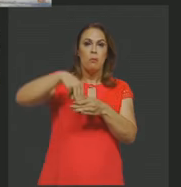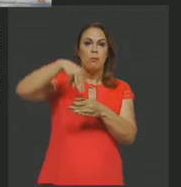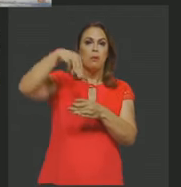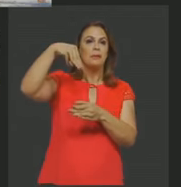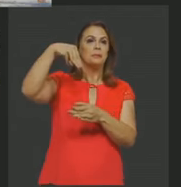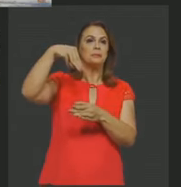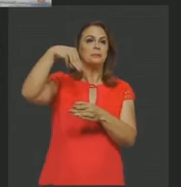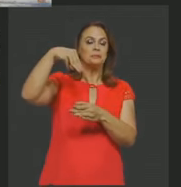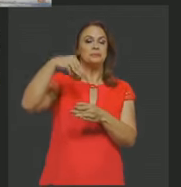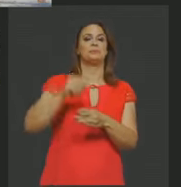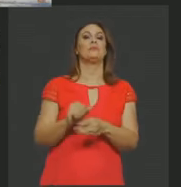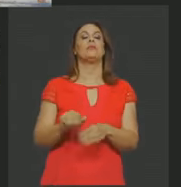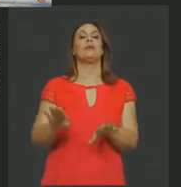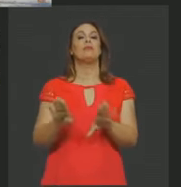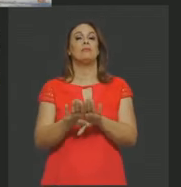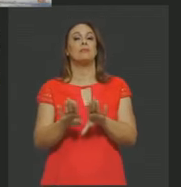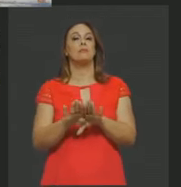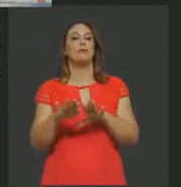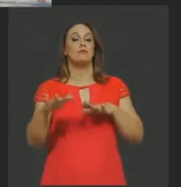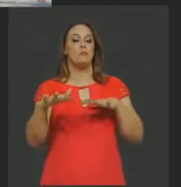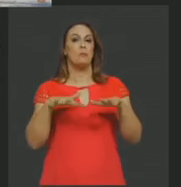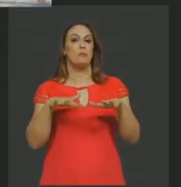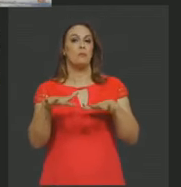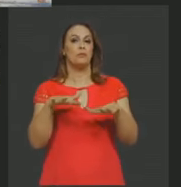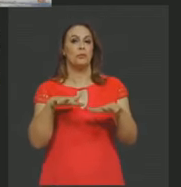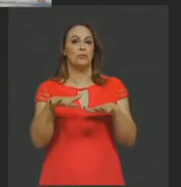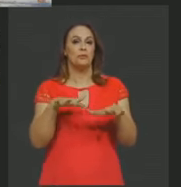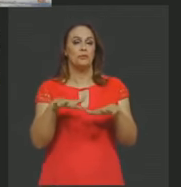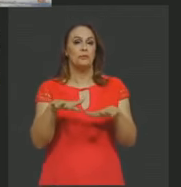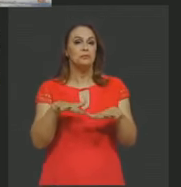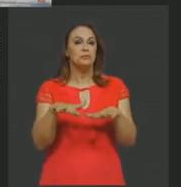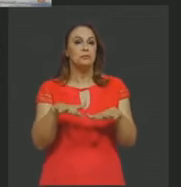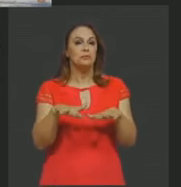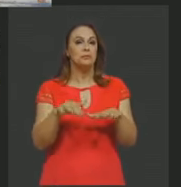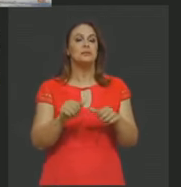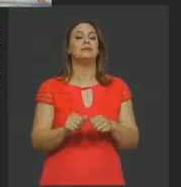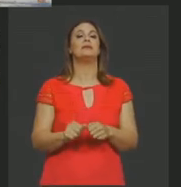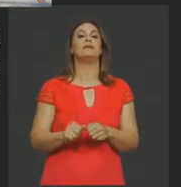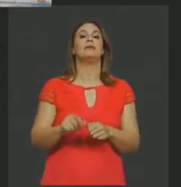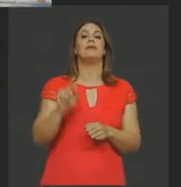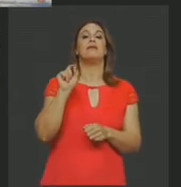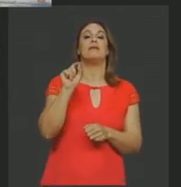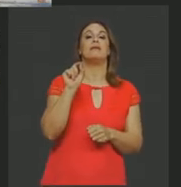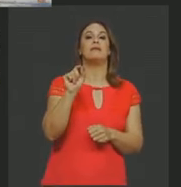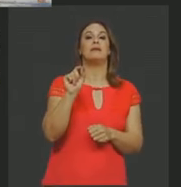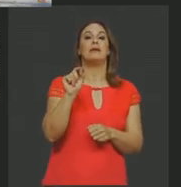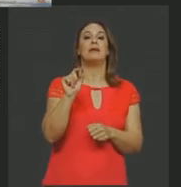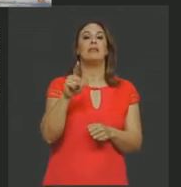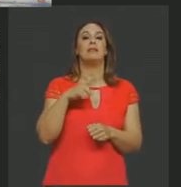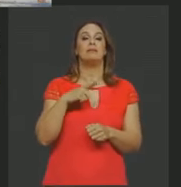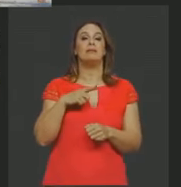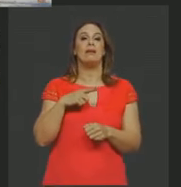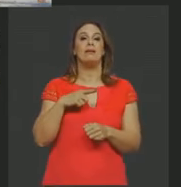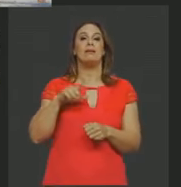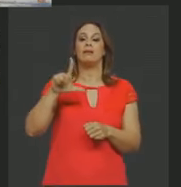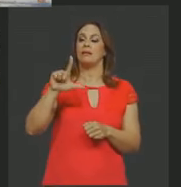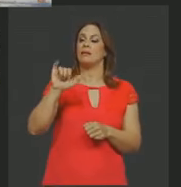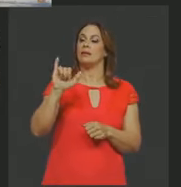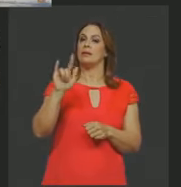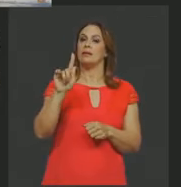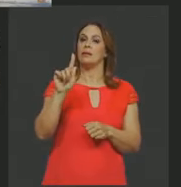associar, além do sistema esquelético e muscular, nós vamos ter ali associada as ligações, os ligamentos,